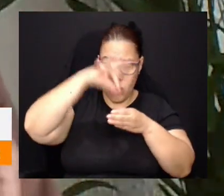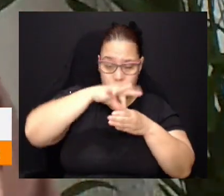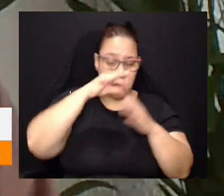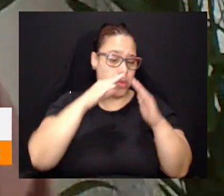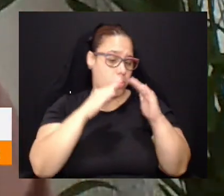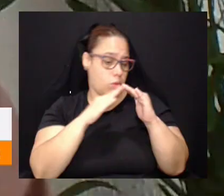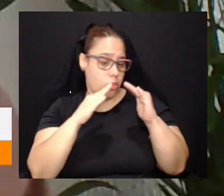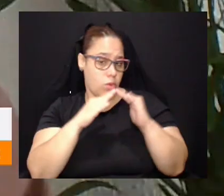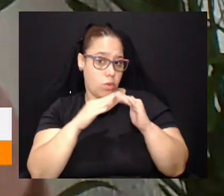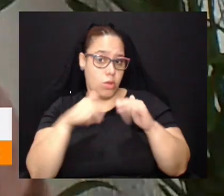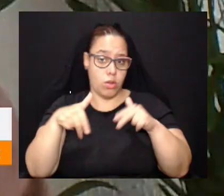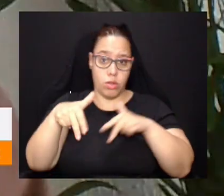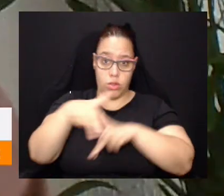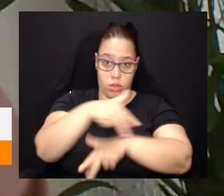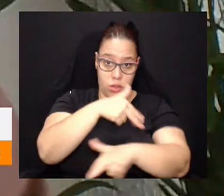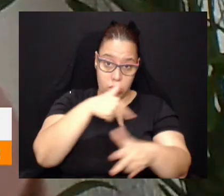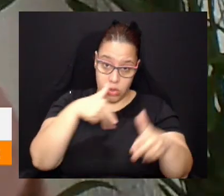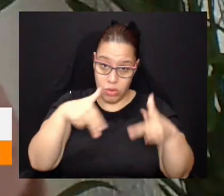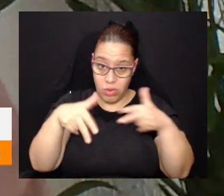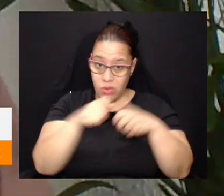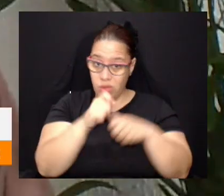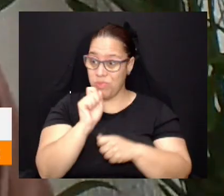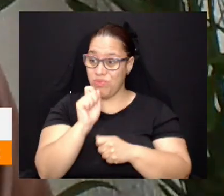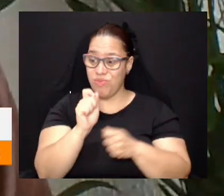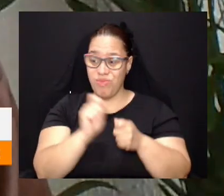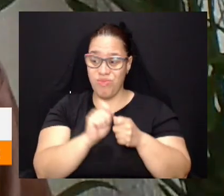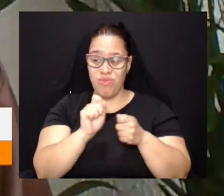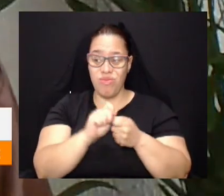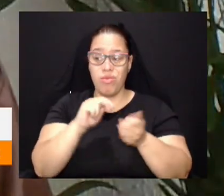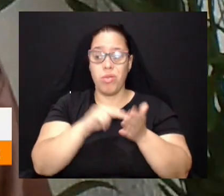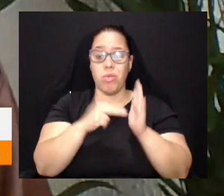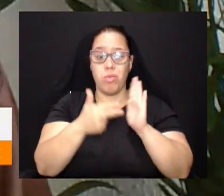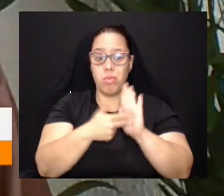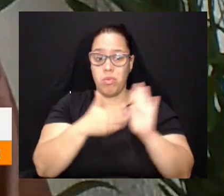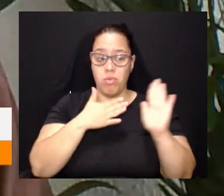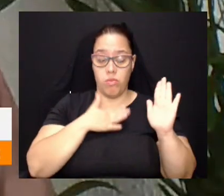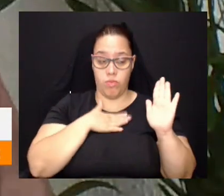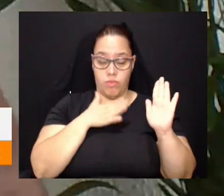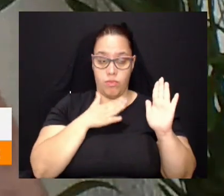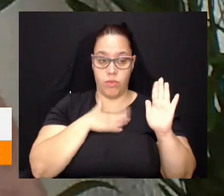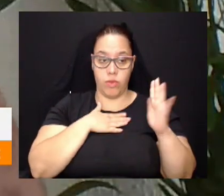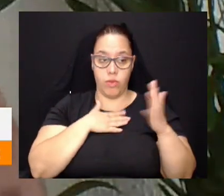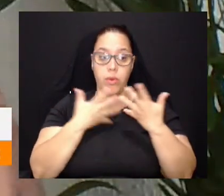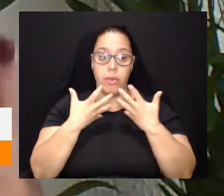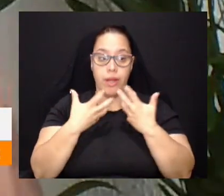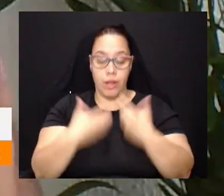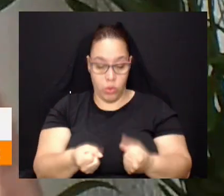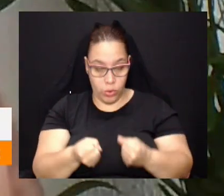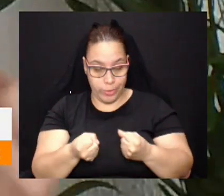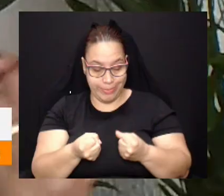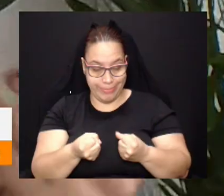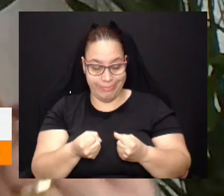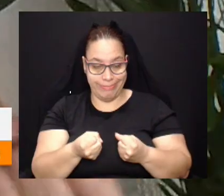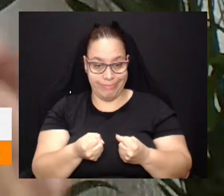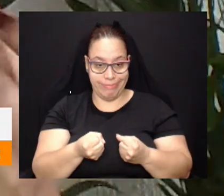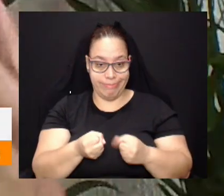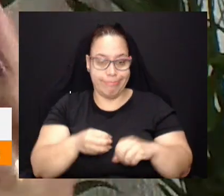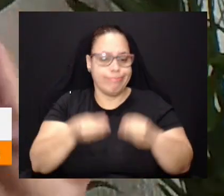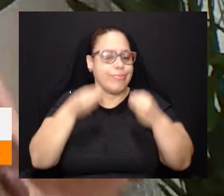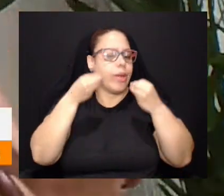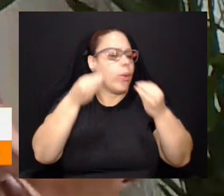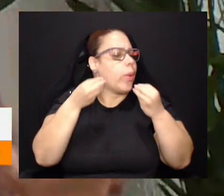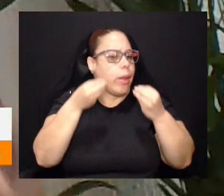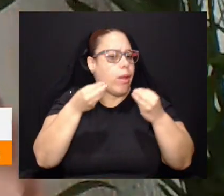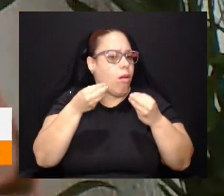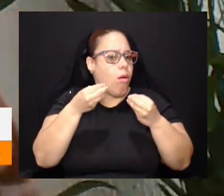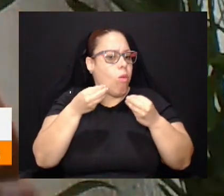caminhar, eu vou fazer coisas que façam sentido e que me acolham. E aí, como que eu lido? Que tem momento em que